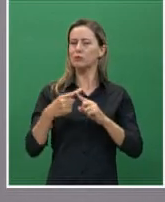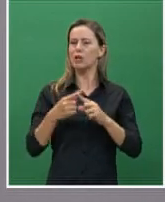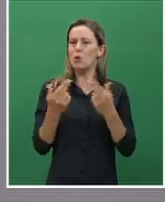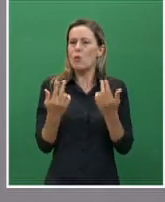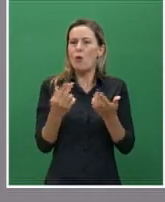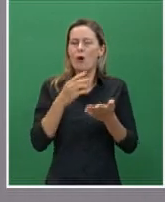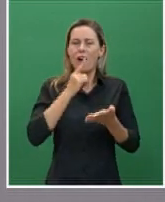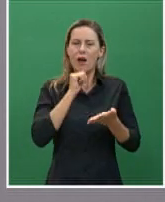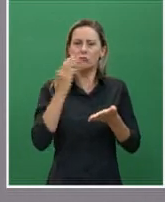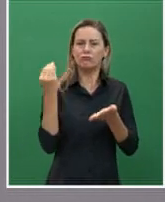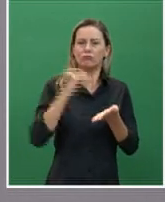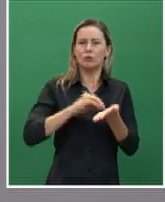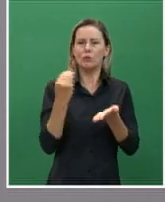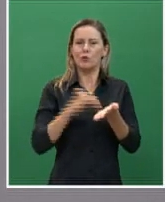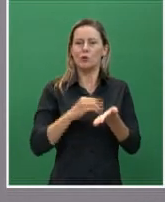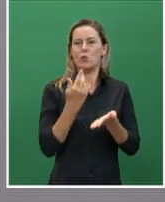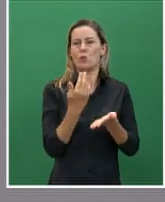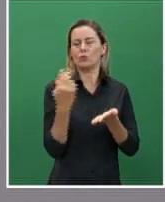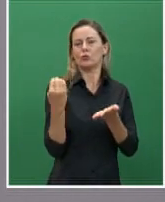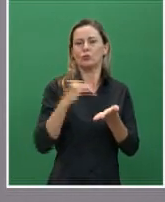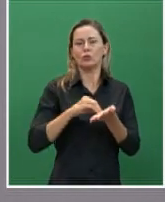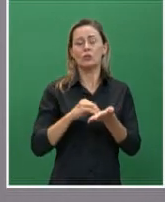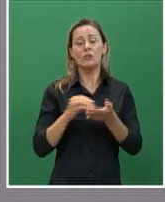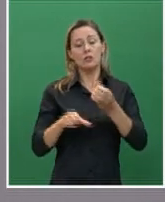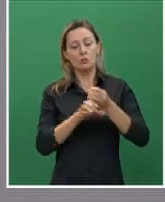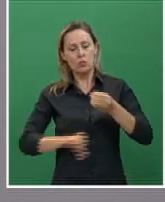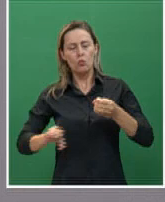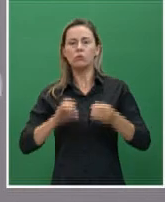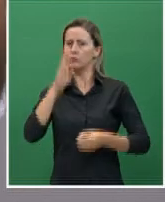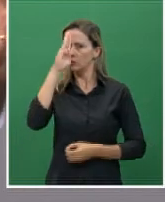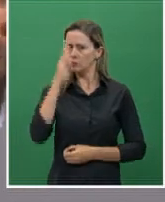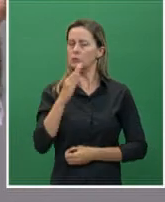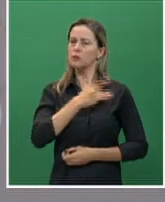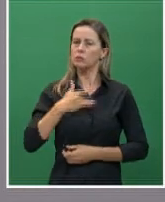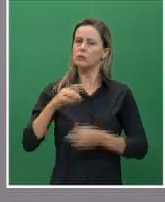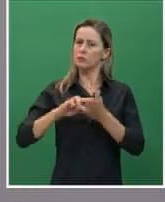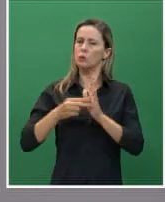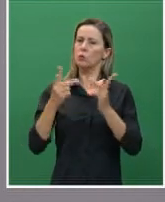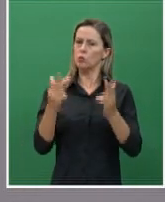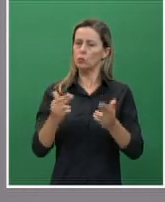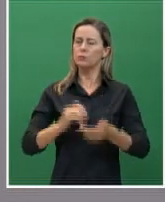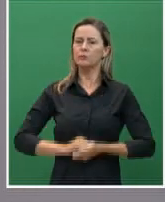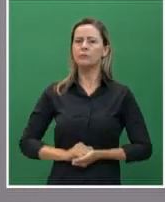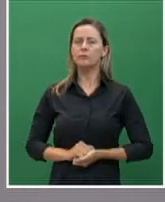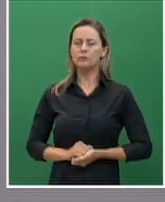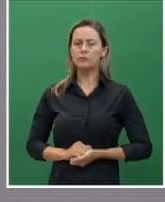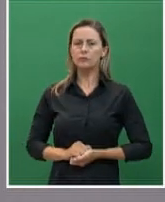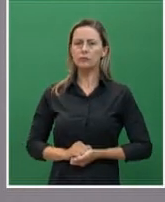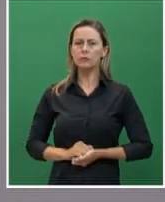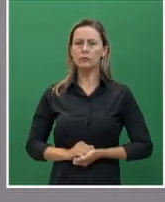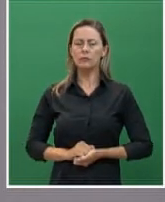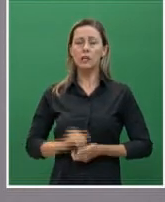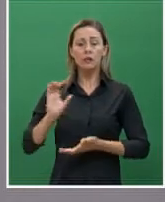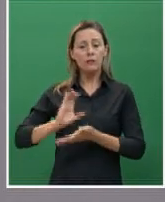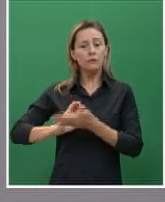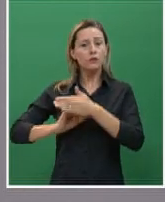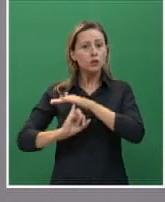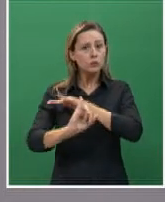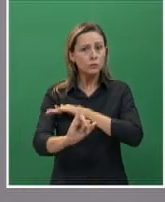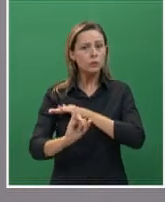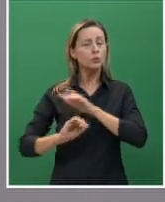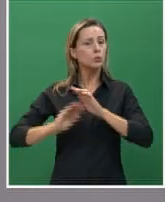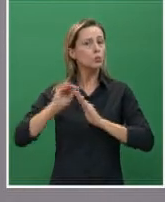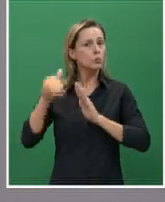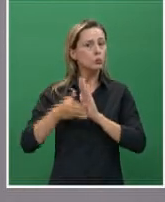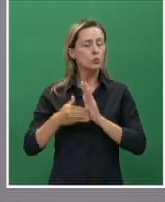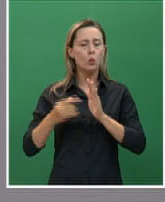da cobrança da água e esgoto é fundamental esgoto é saúde nós temos hoje é graças a esses todos esses investimentos os nossos